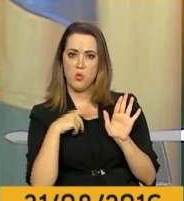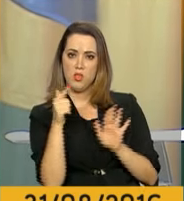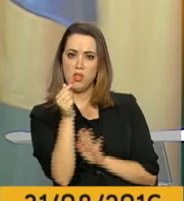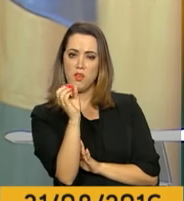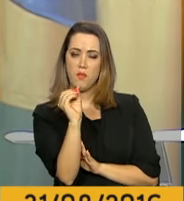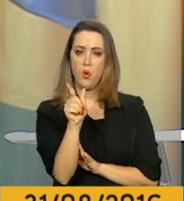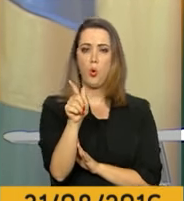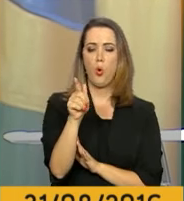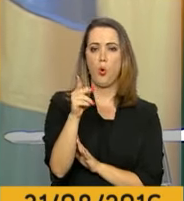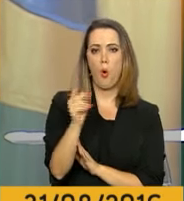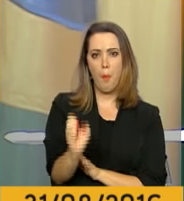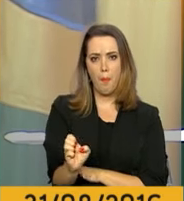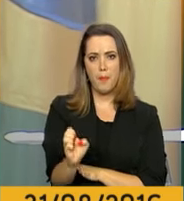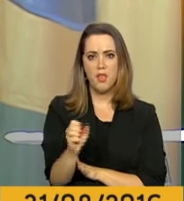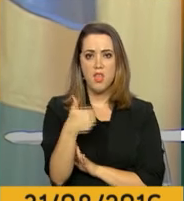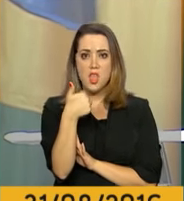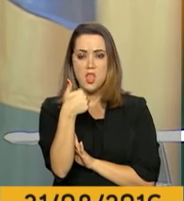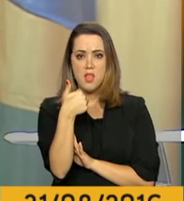durou, hoje é